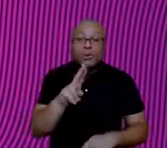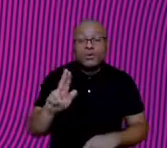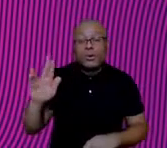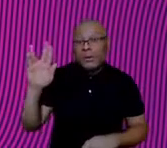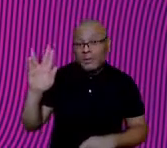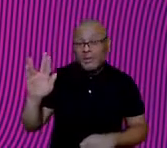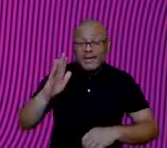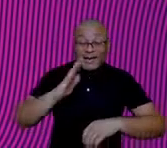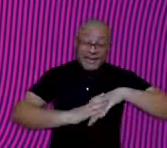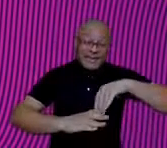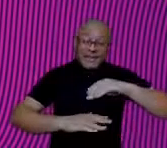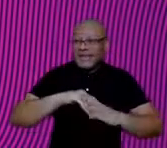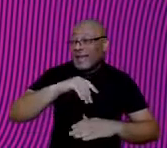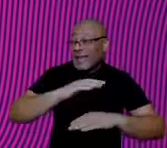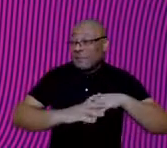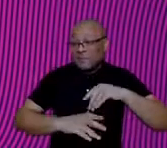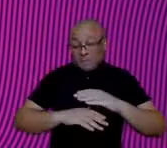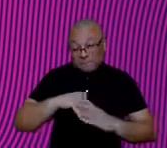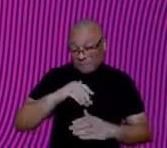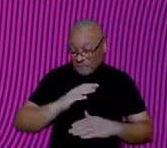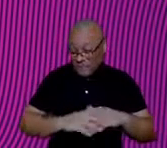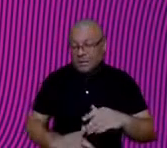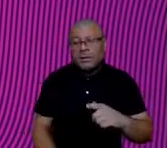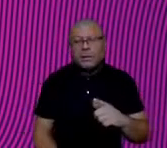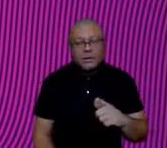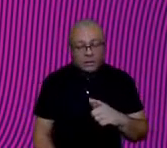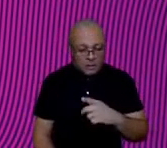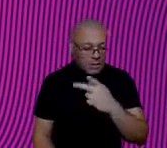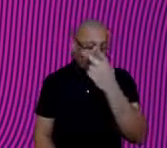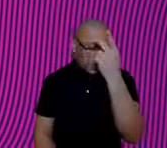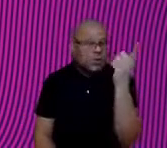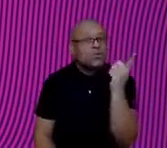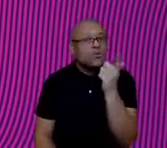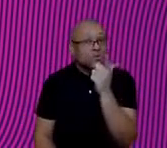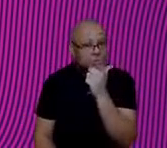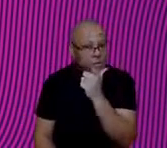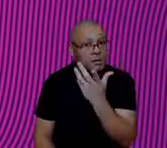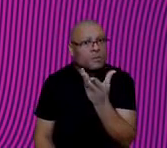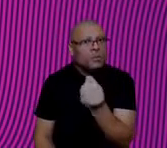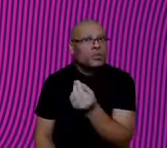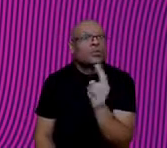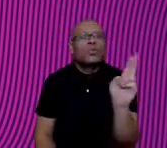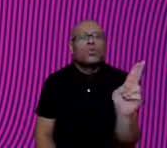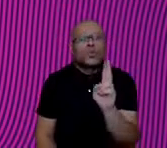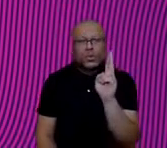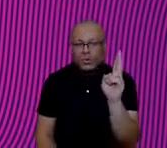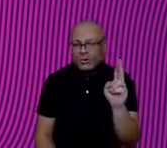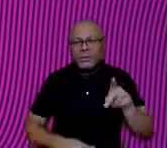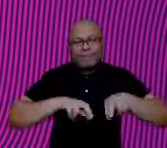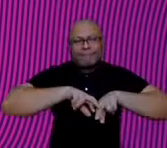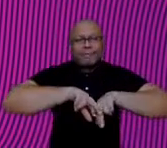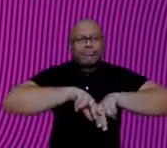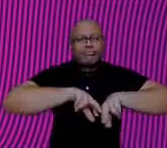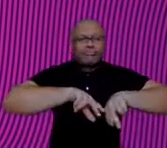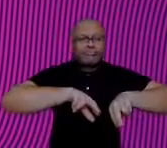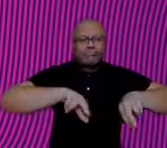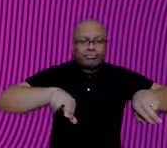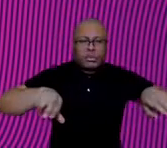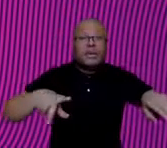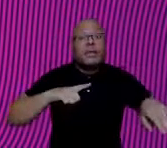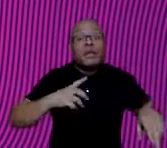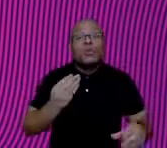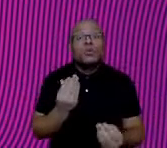clínica tem, enfim, as pessoas conseguem, tem muita gente usando para as mais diversas indicações. Tem muitos estudos nessa